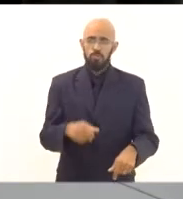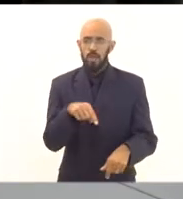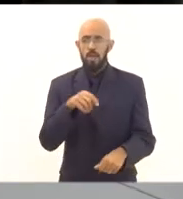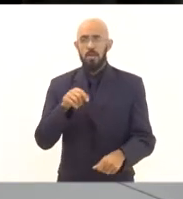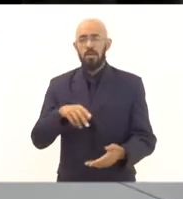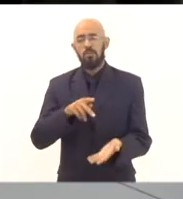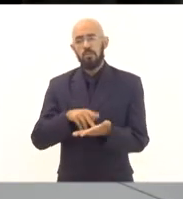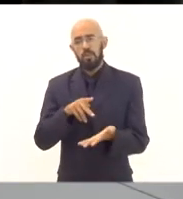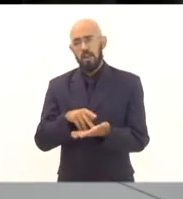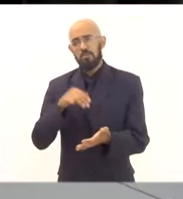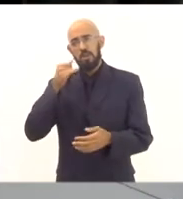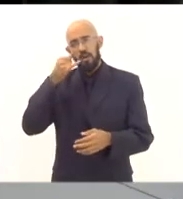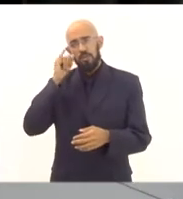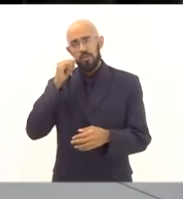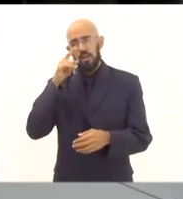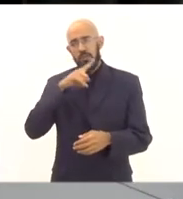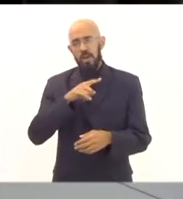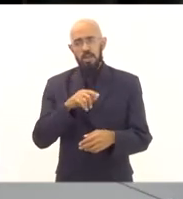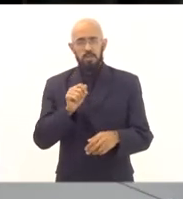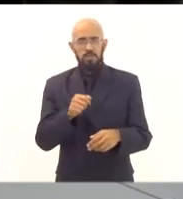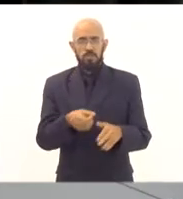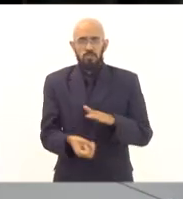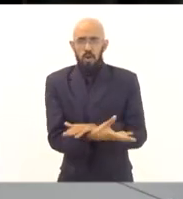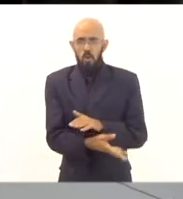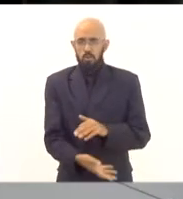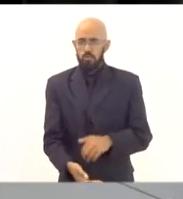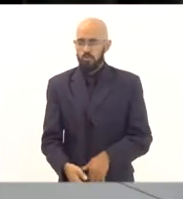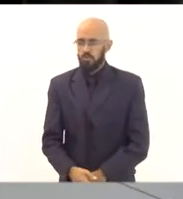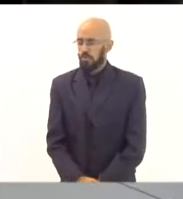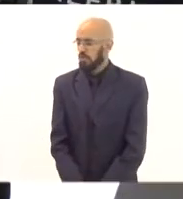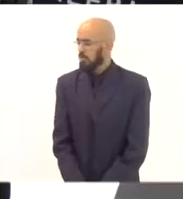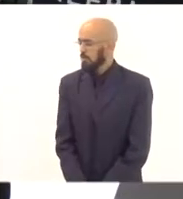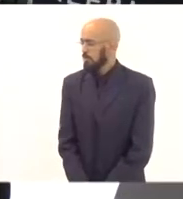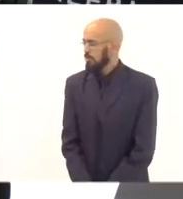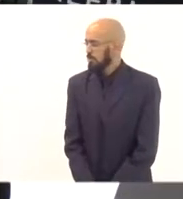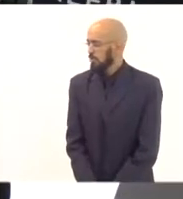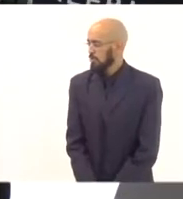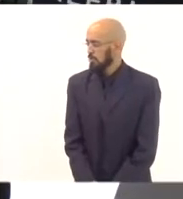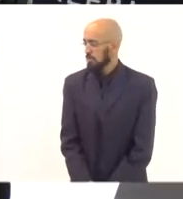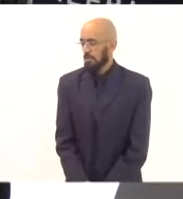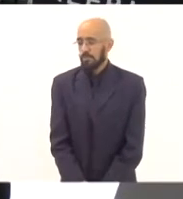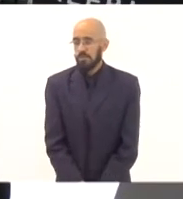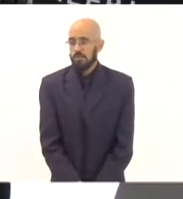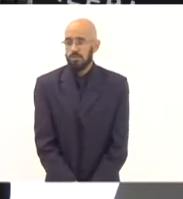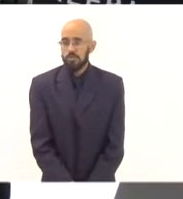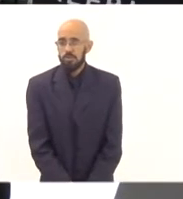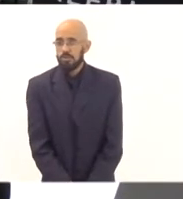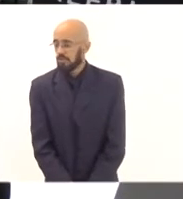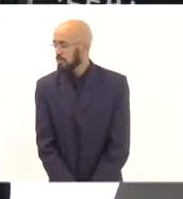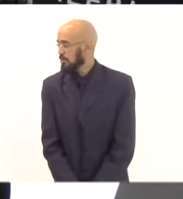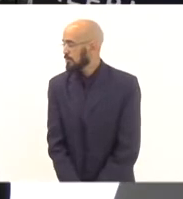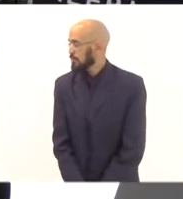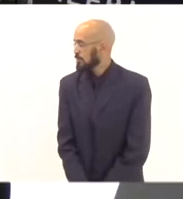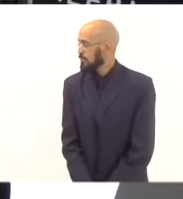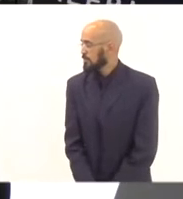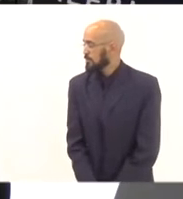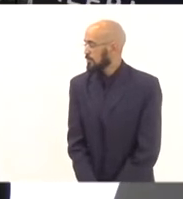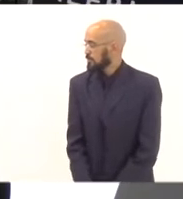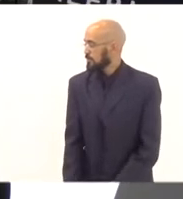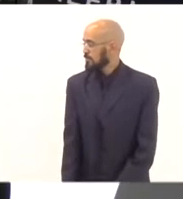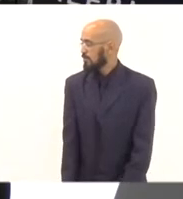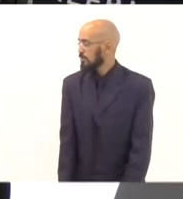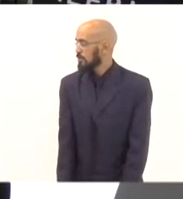tentar evitar o máximo possível a fraude o cacheado Marcelo Dino alguma pergunta